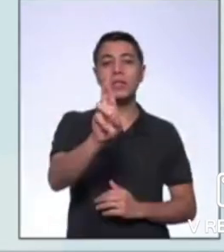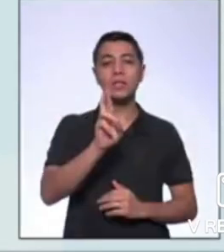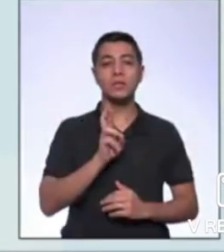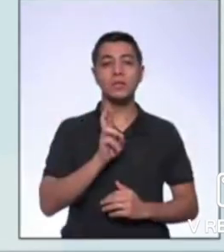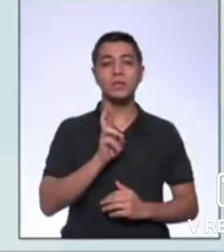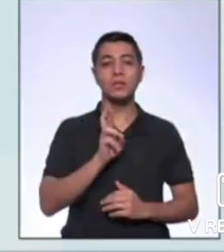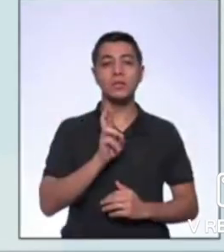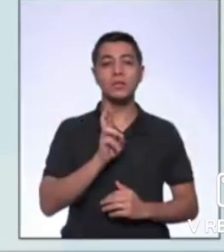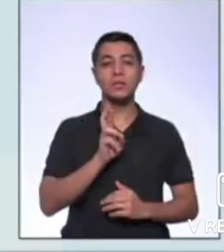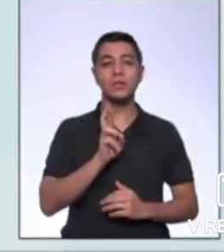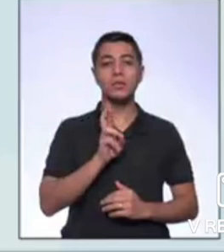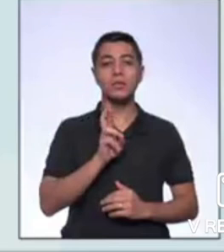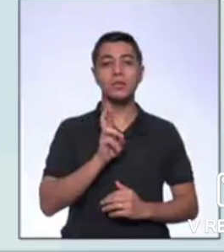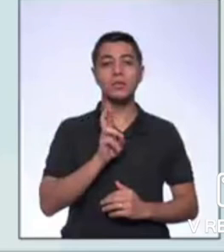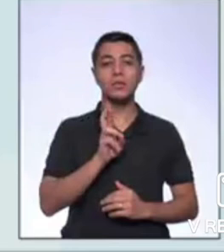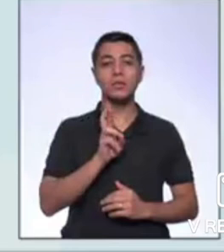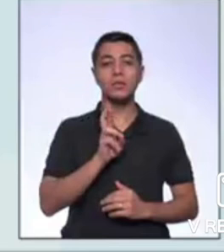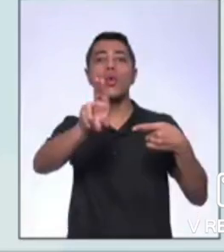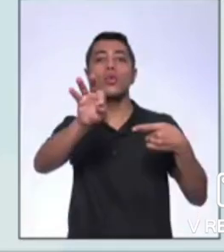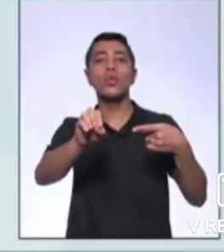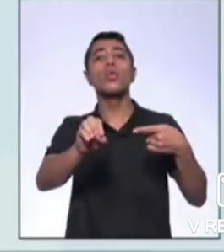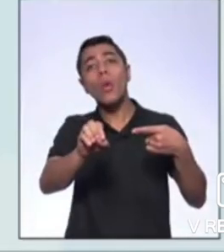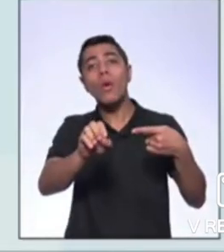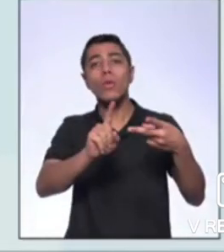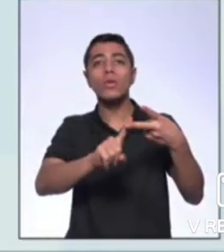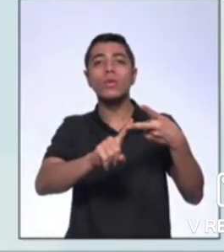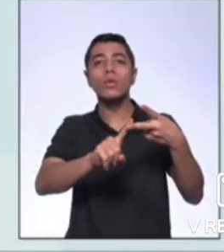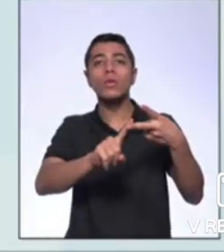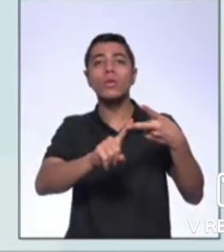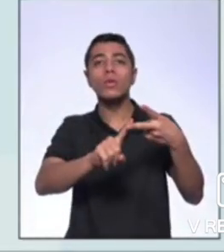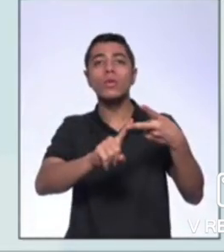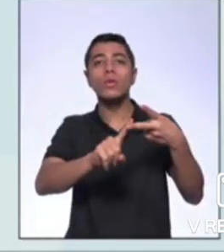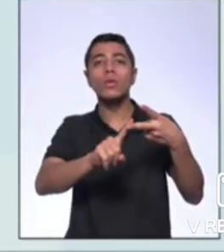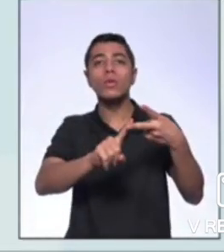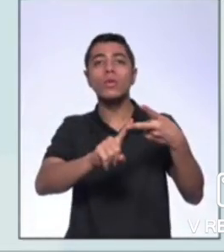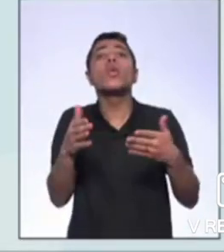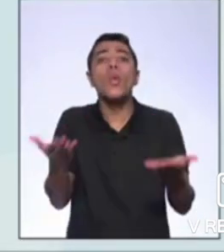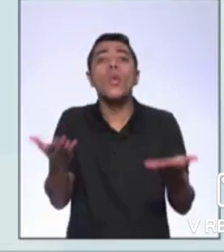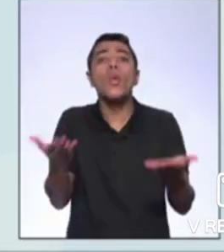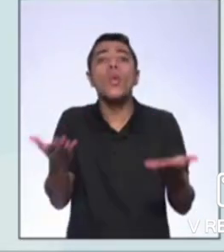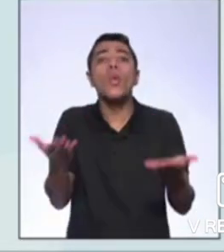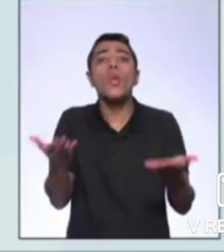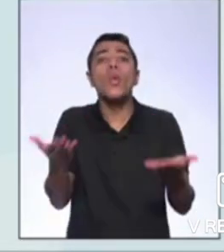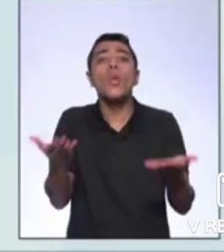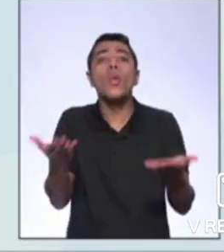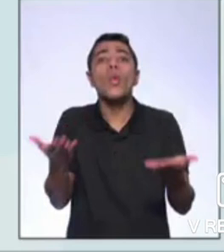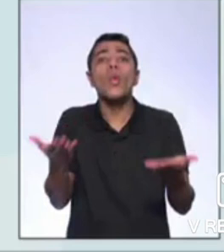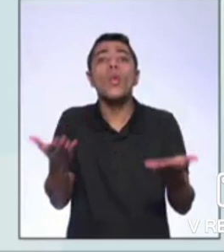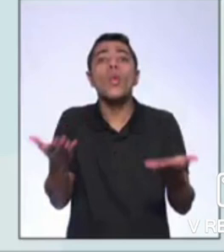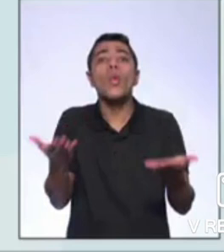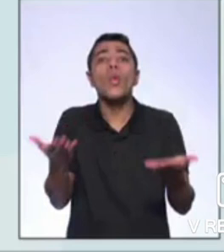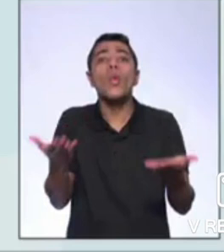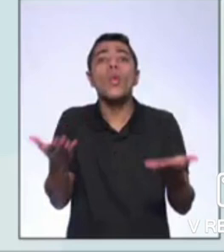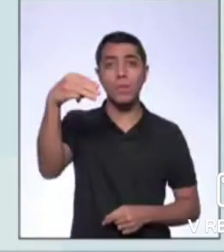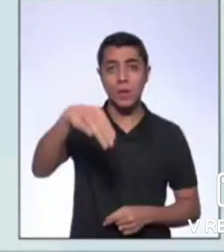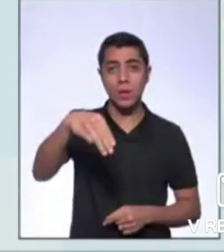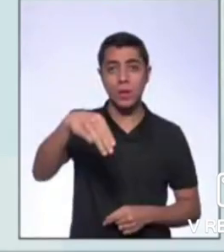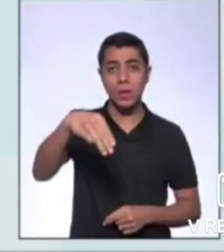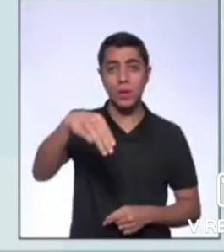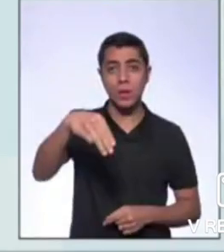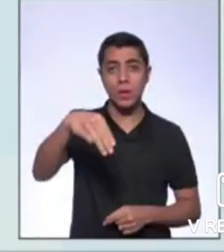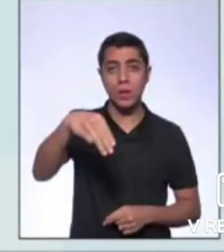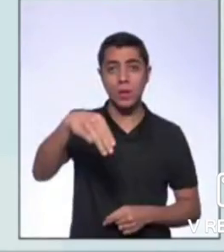como soluto solvente, letra A, água e sal, ou B, sal e água. Um minuto para vocês